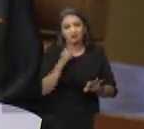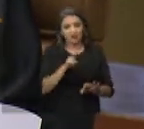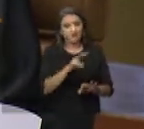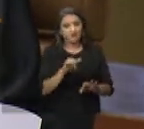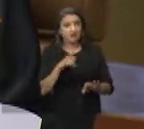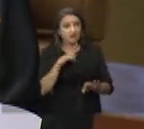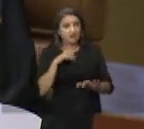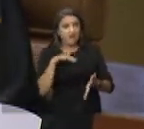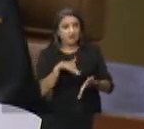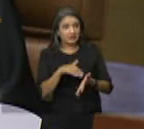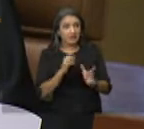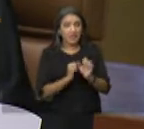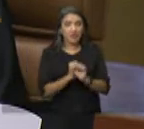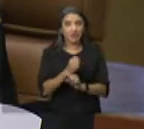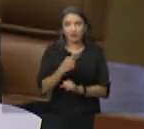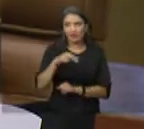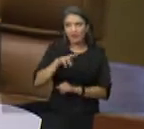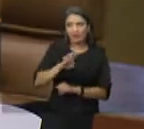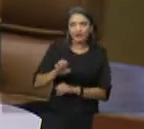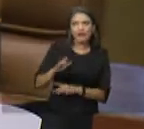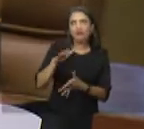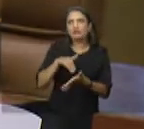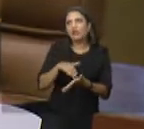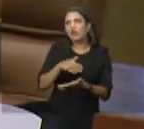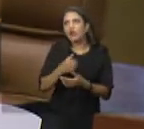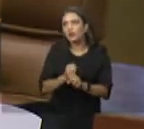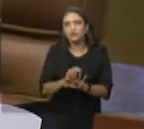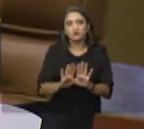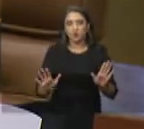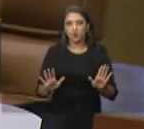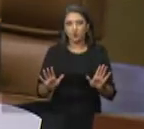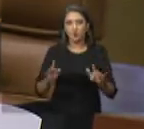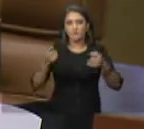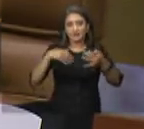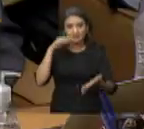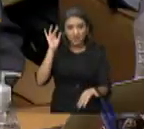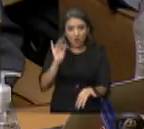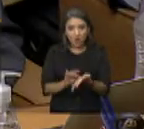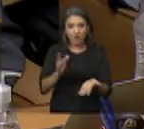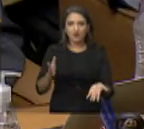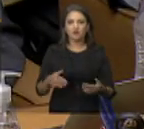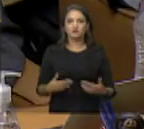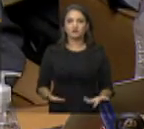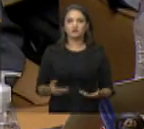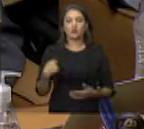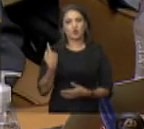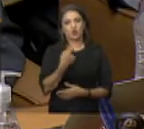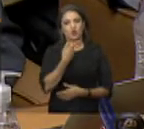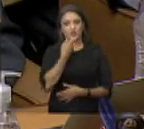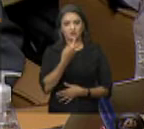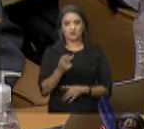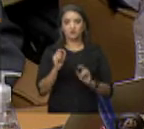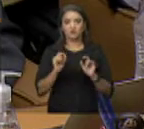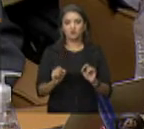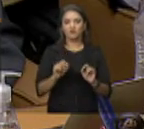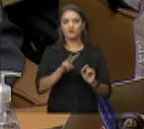até o último ano não nós então o acordo foi que nós diríamos isso em obter digton